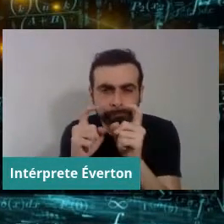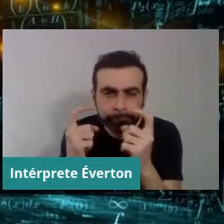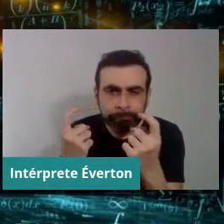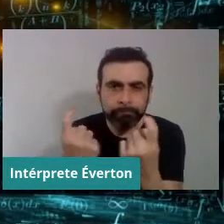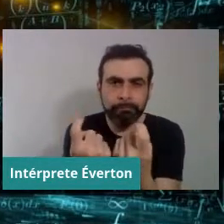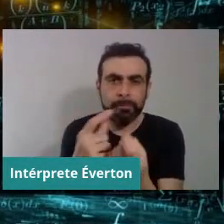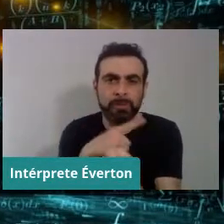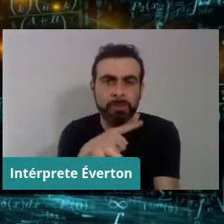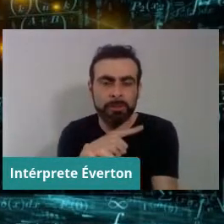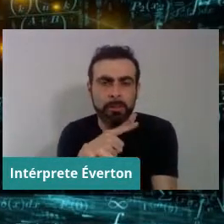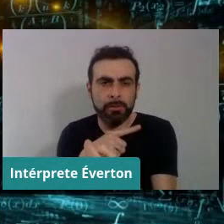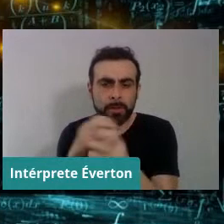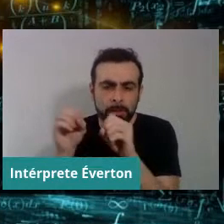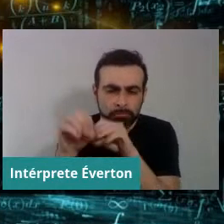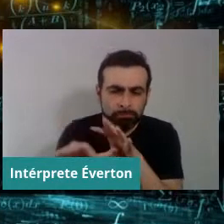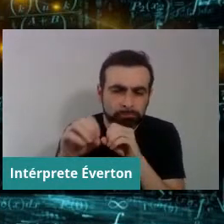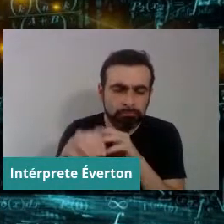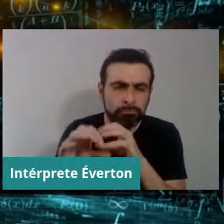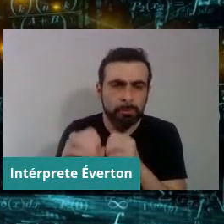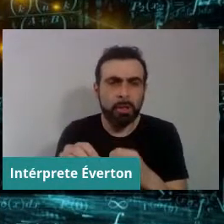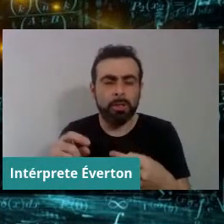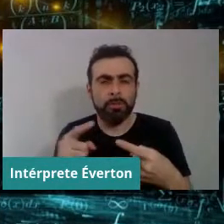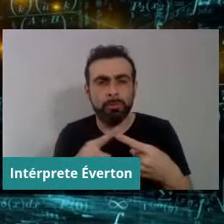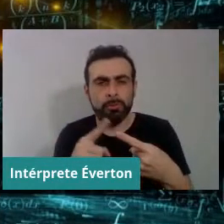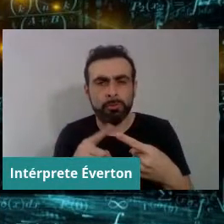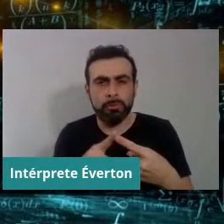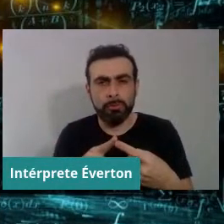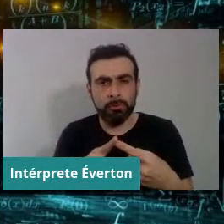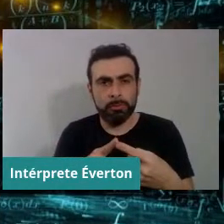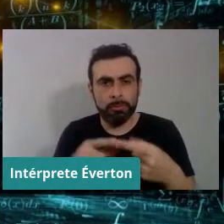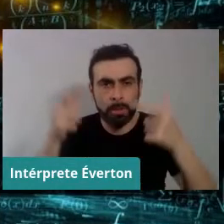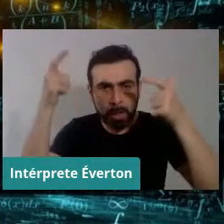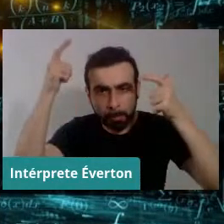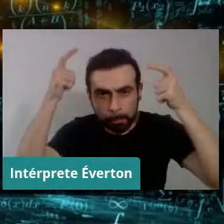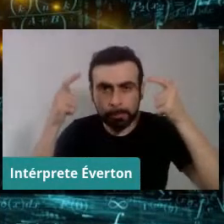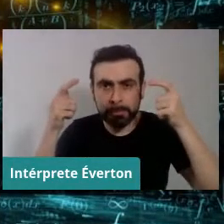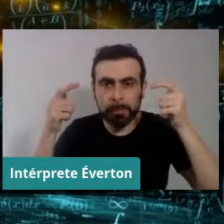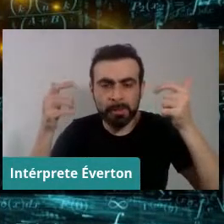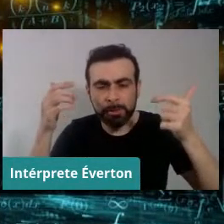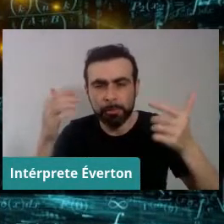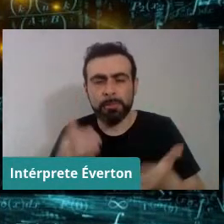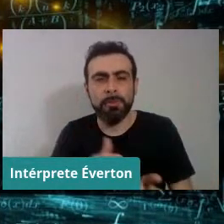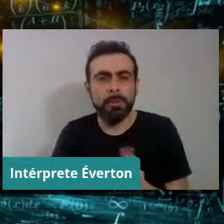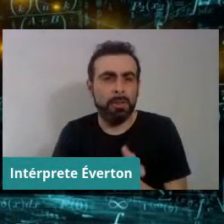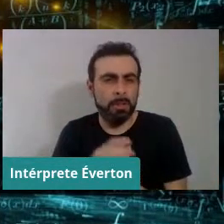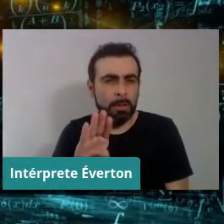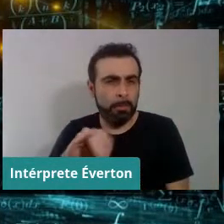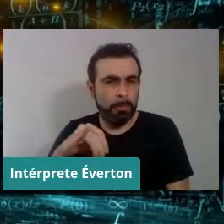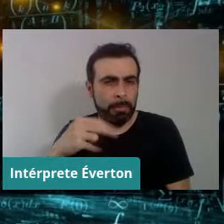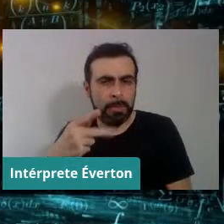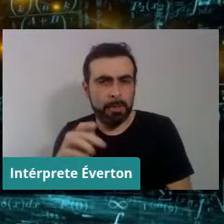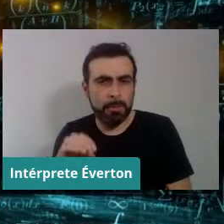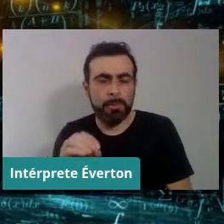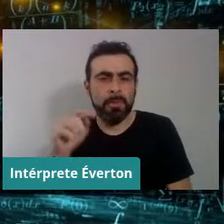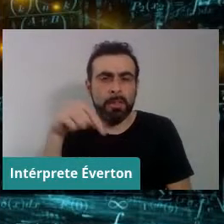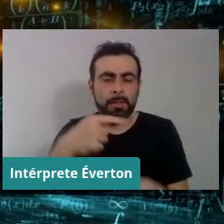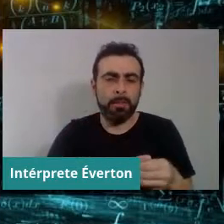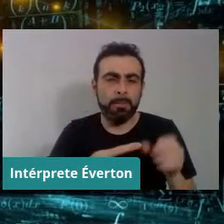o grande educador, bispo diocesano da diocese de Jacarezinho,